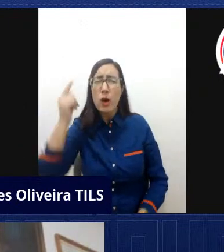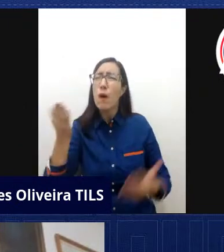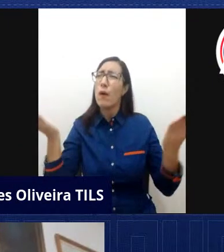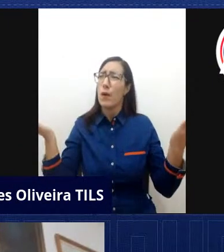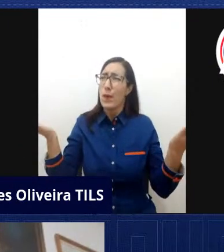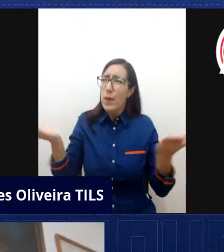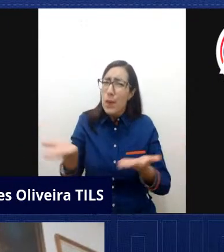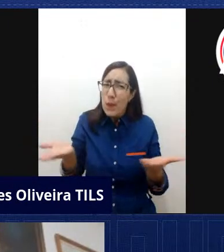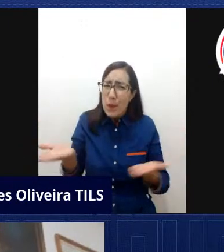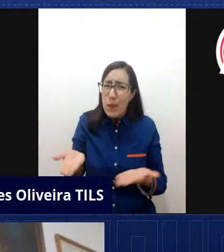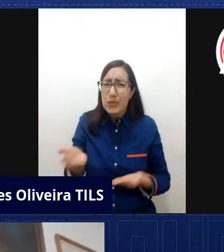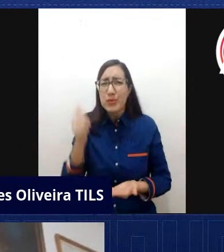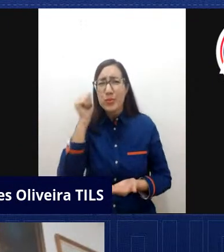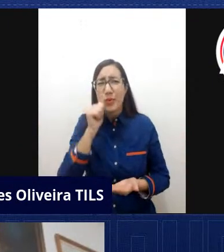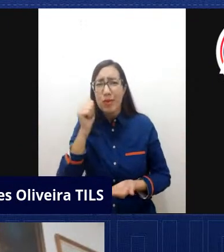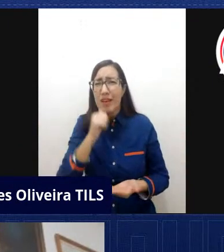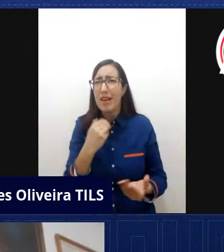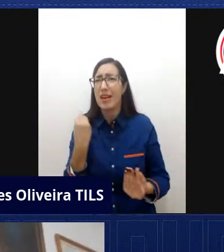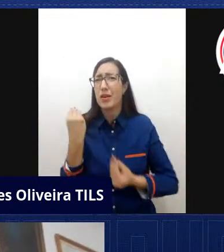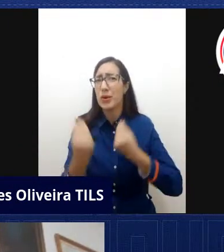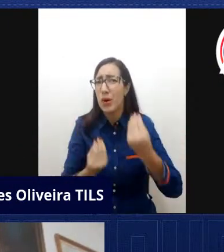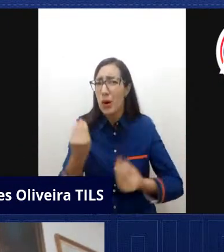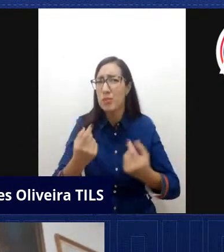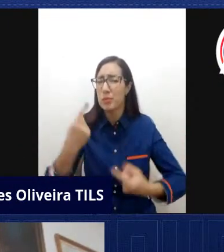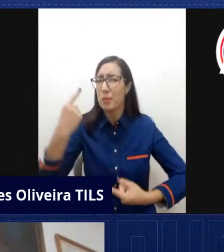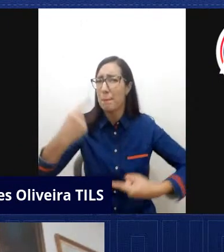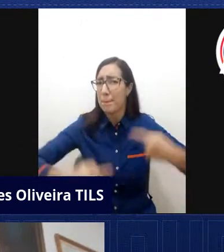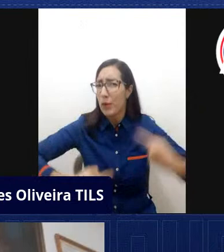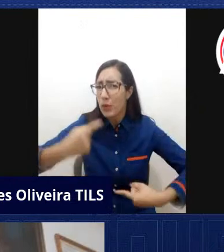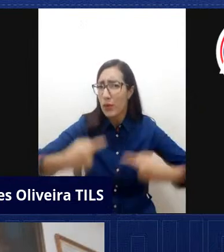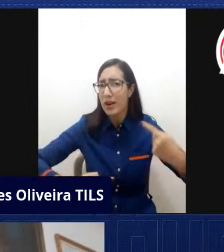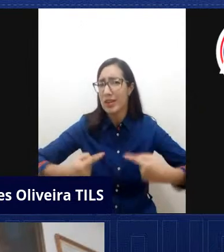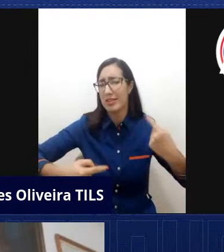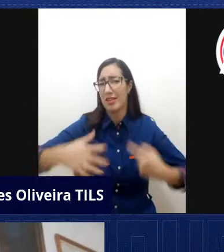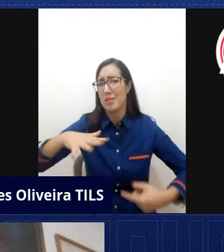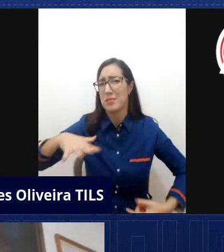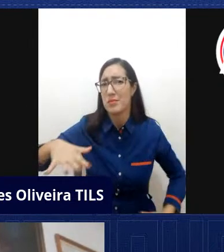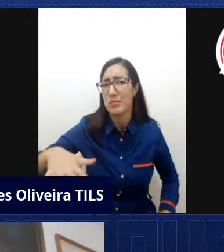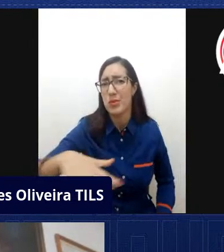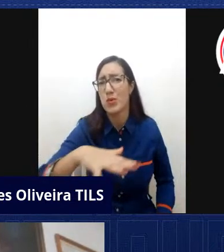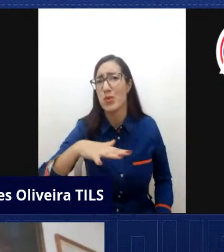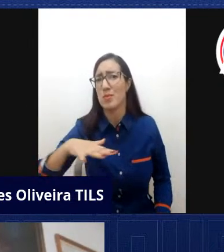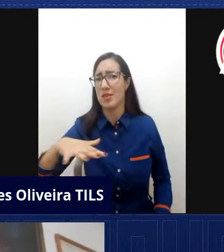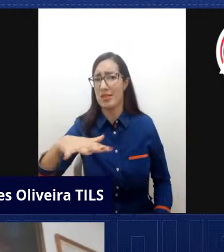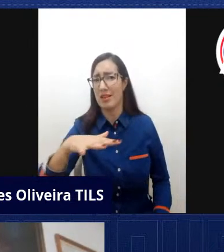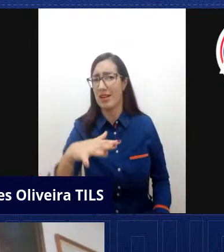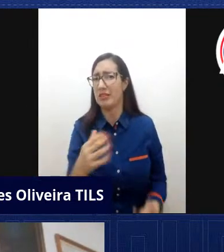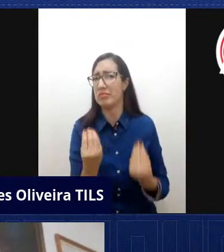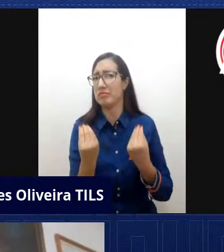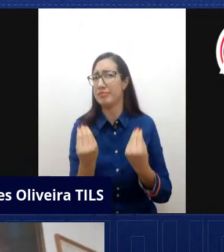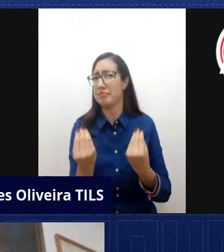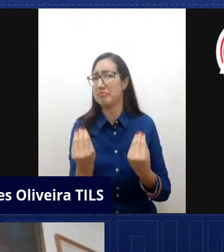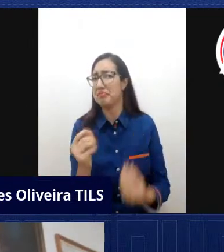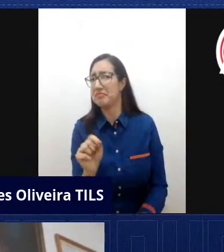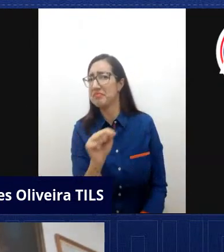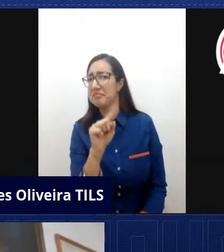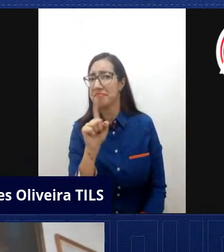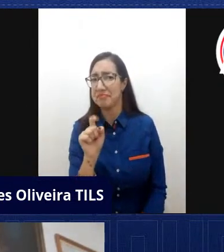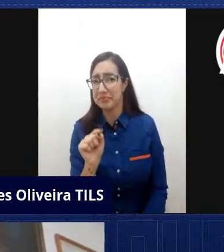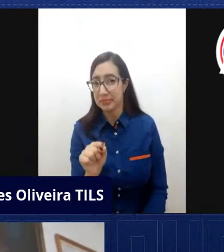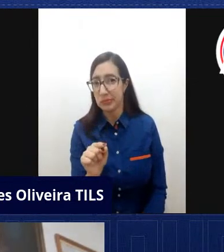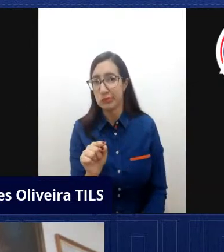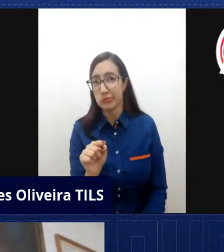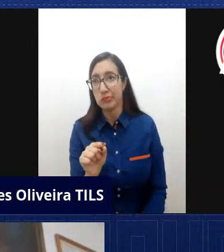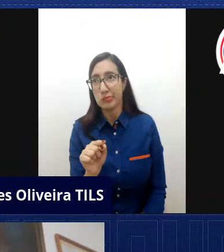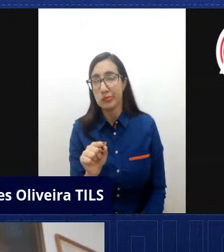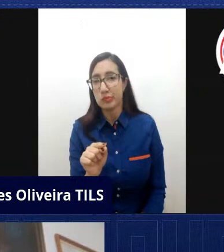as políticas públicas, né? O que que era? Essa era uma pergunta, o que a gente chama da pergunta geradora, né? E aí foi